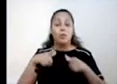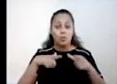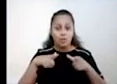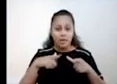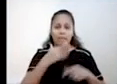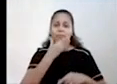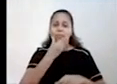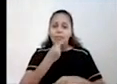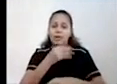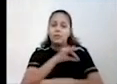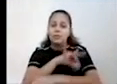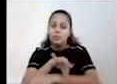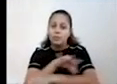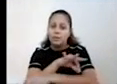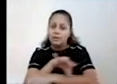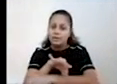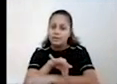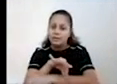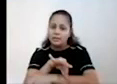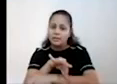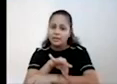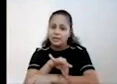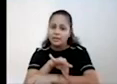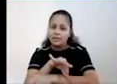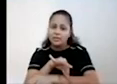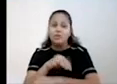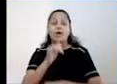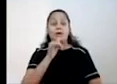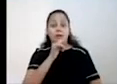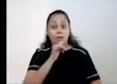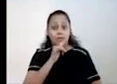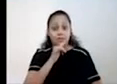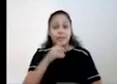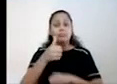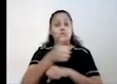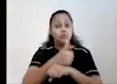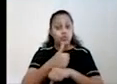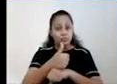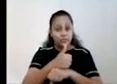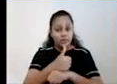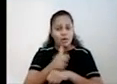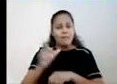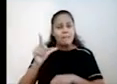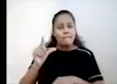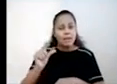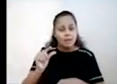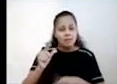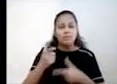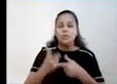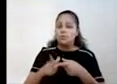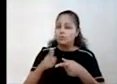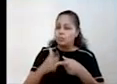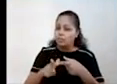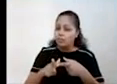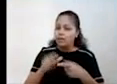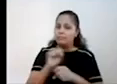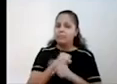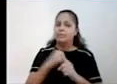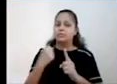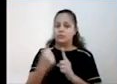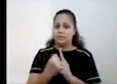O trabalho do arquiteto Shigeru Ban é uma lição de um profissional que também pensou em reduzir os problemas